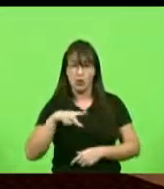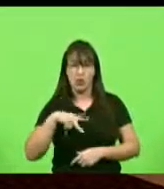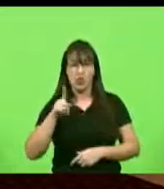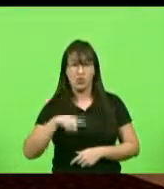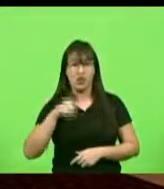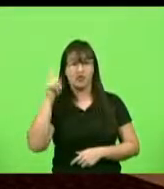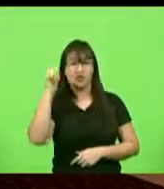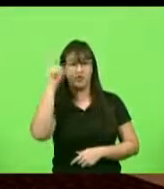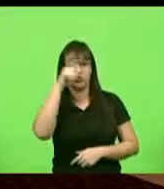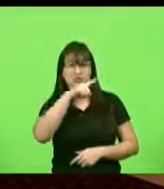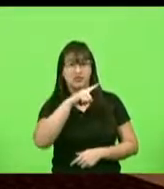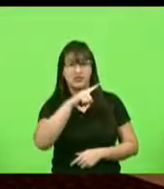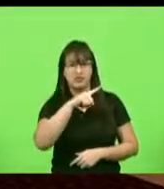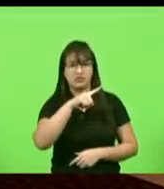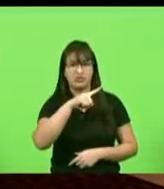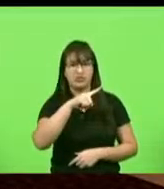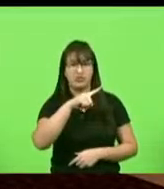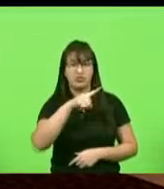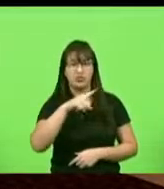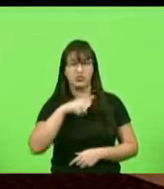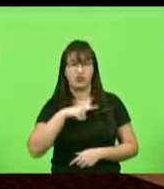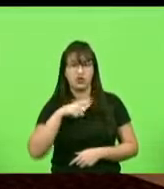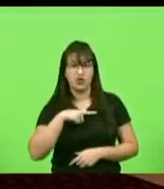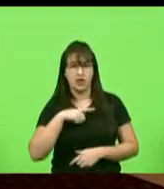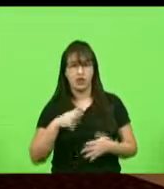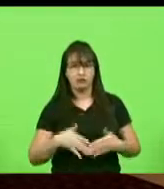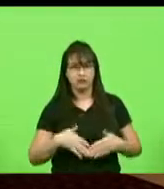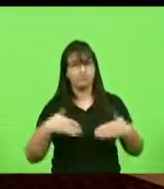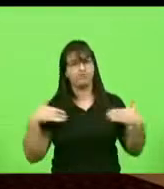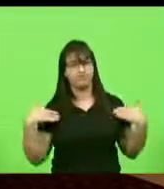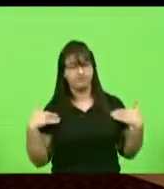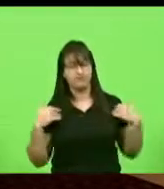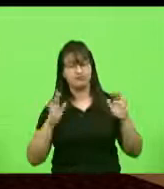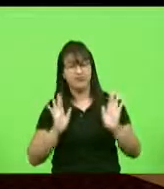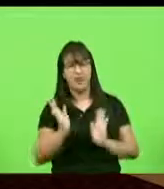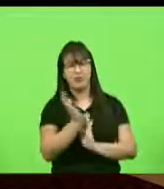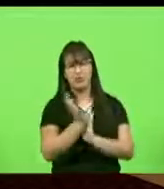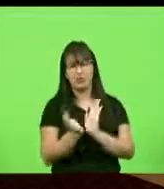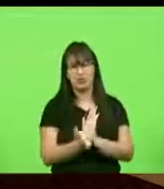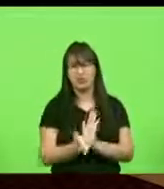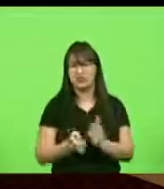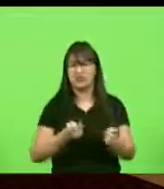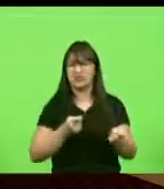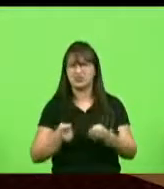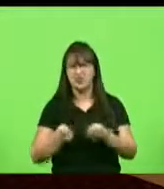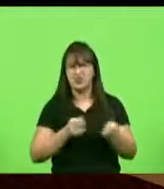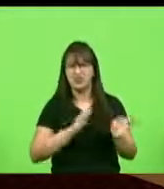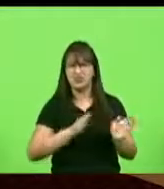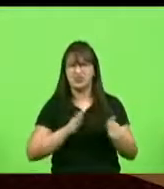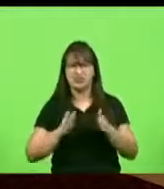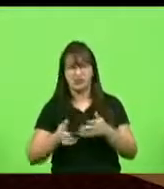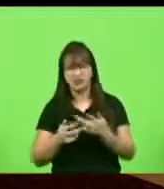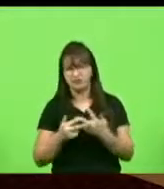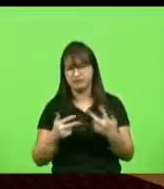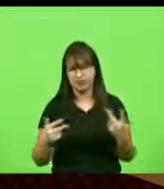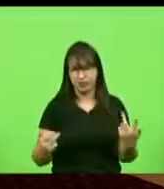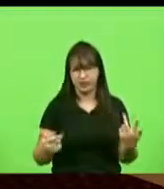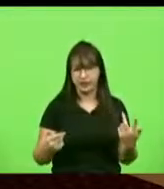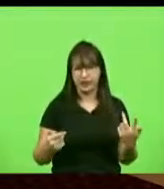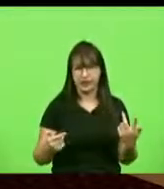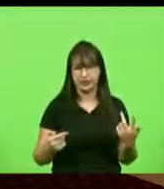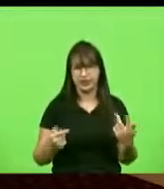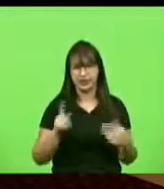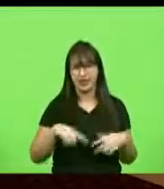difícil de ser executado. Tem um fim nobre? Tem. Mas a burocracia, o controle, as questões são